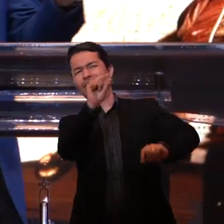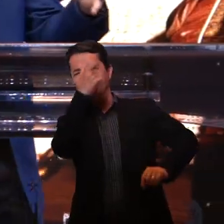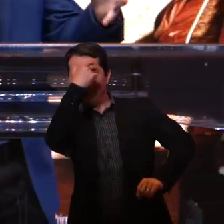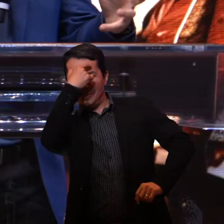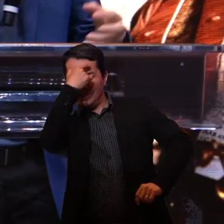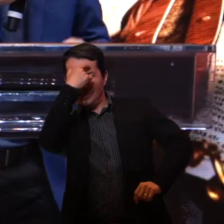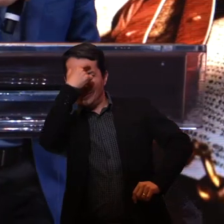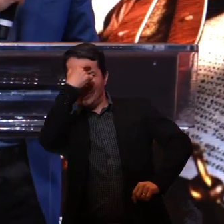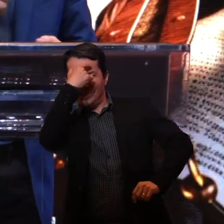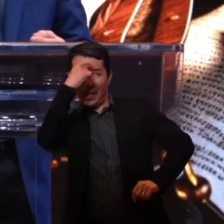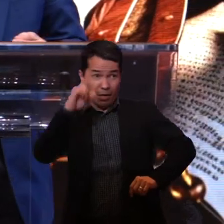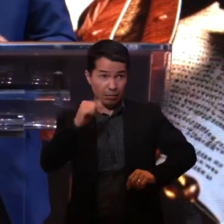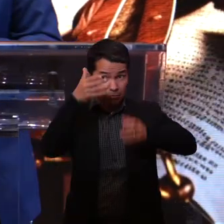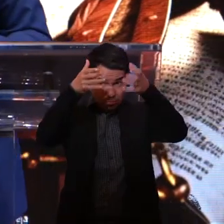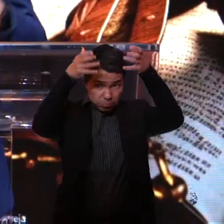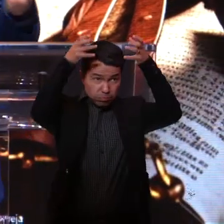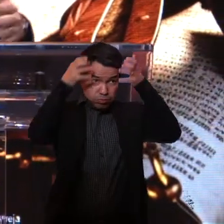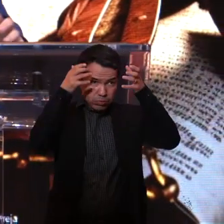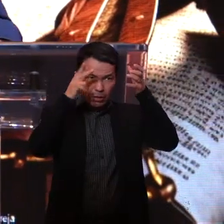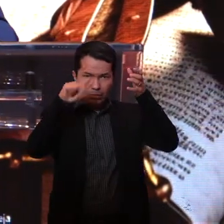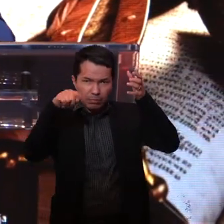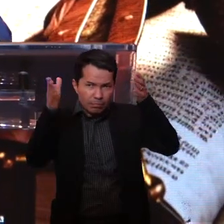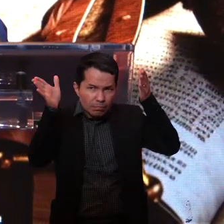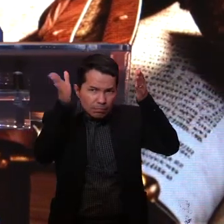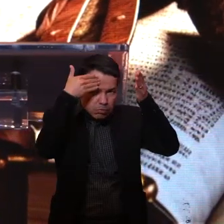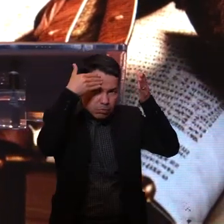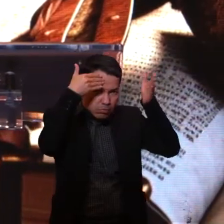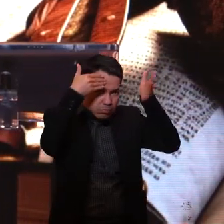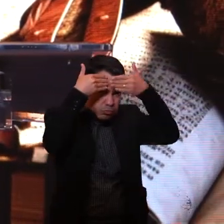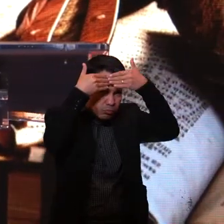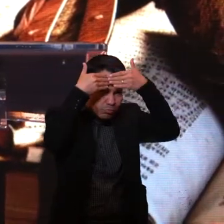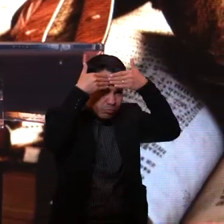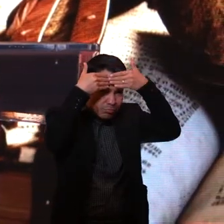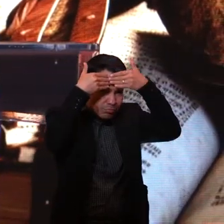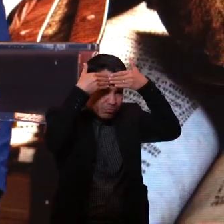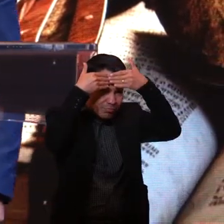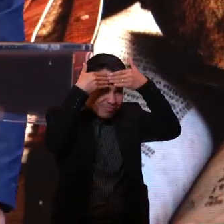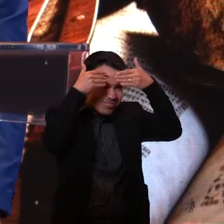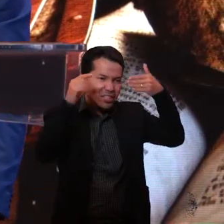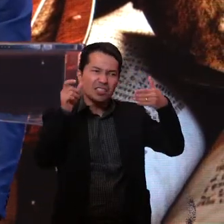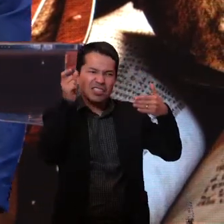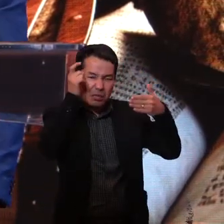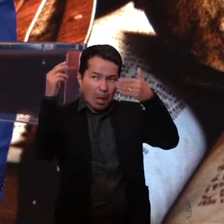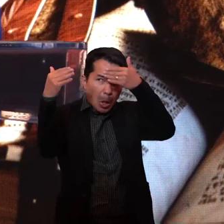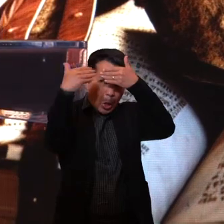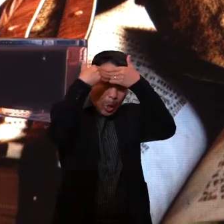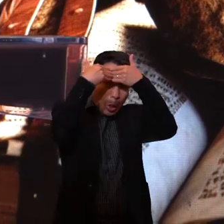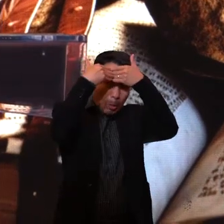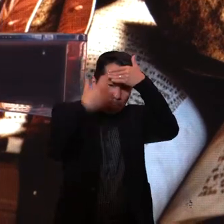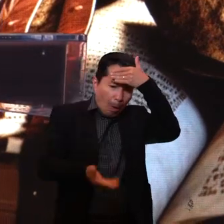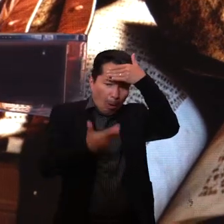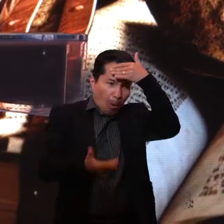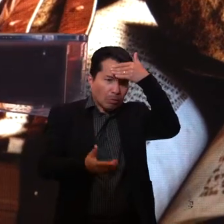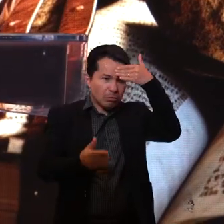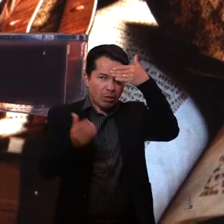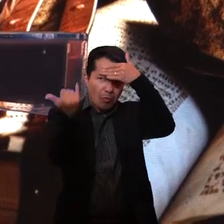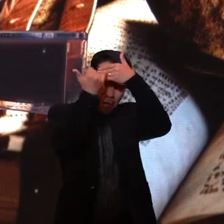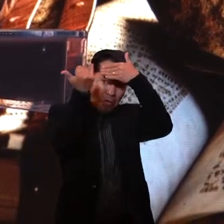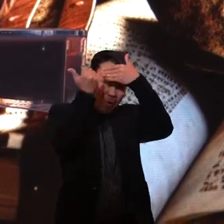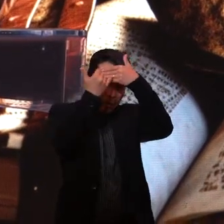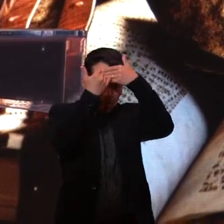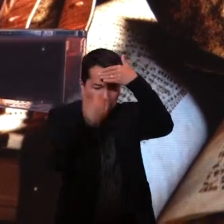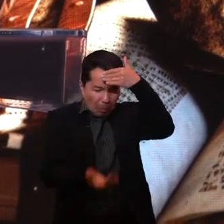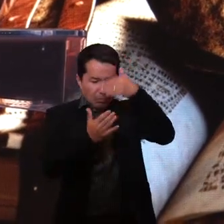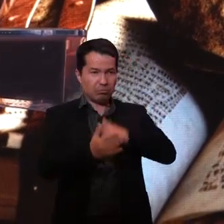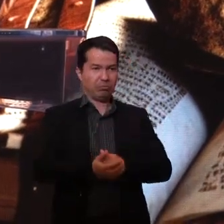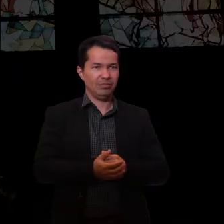Como somos vitoriosos? Quando estava preparando essa mensagem, eu lembrei de um filme chamado